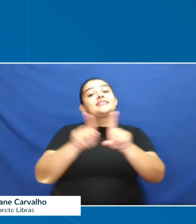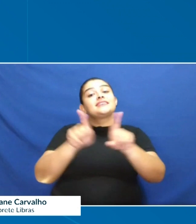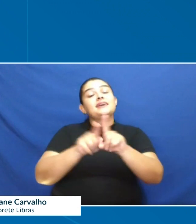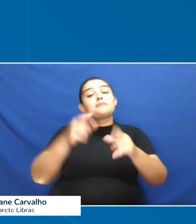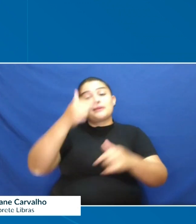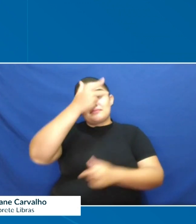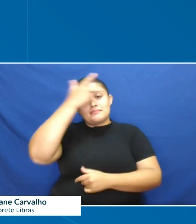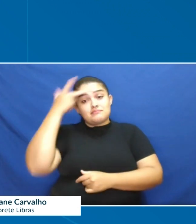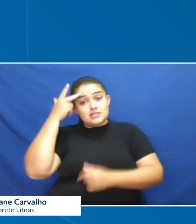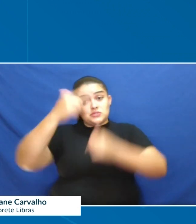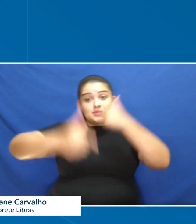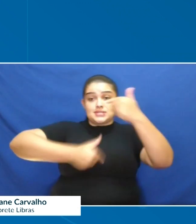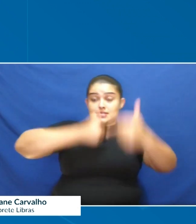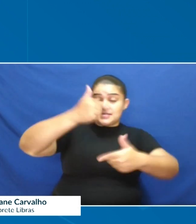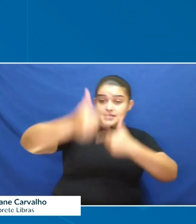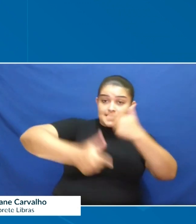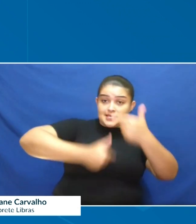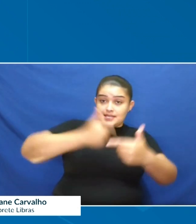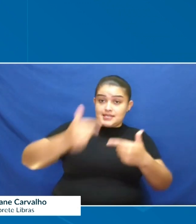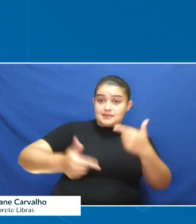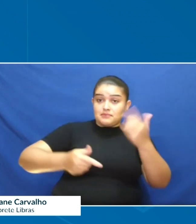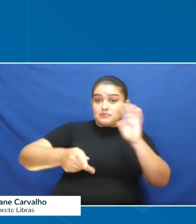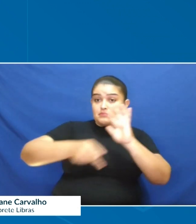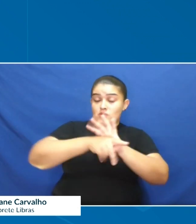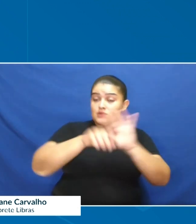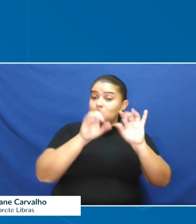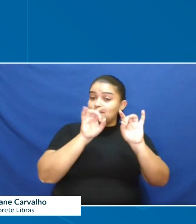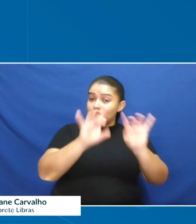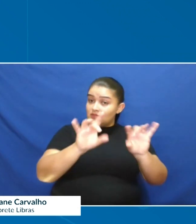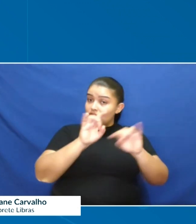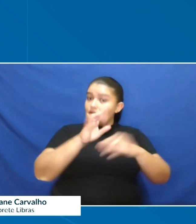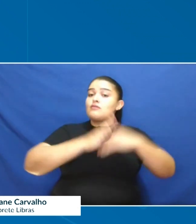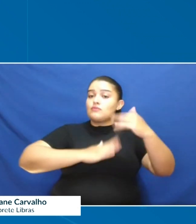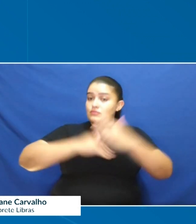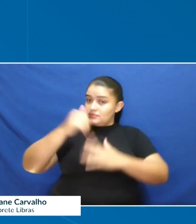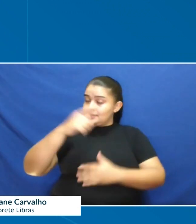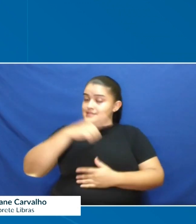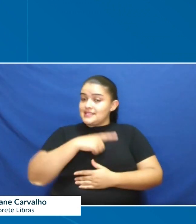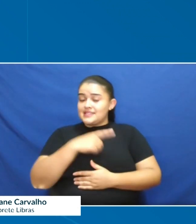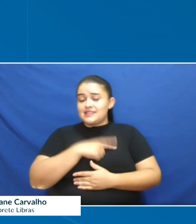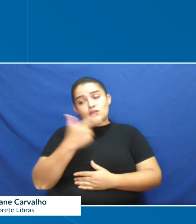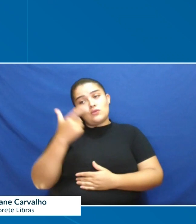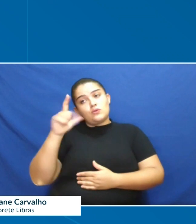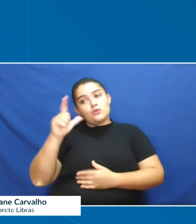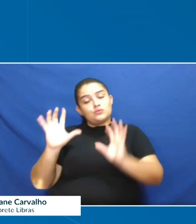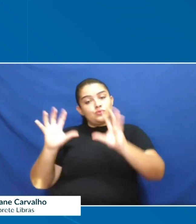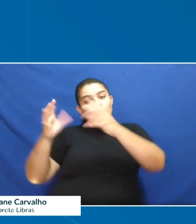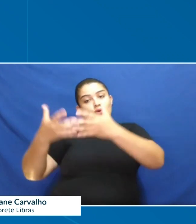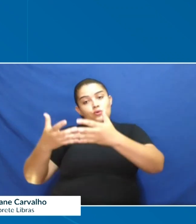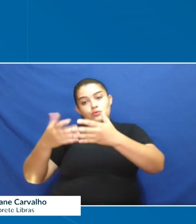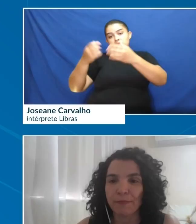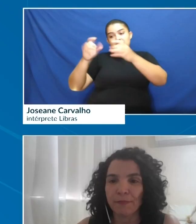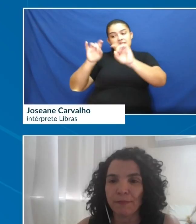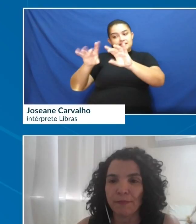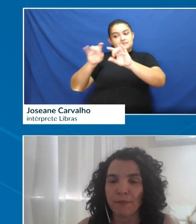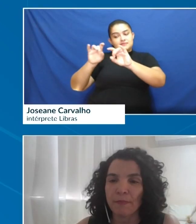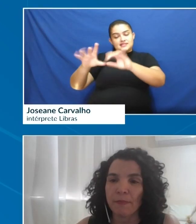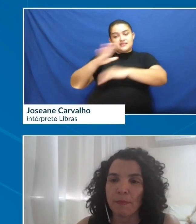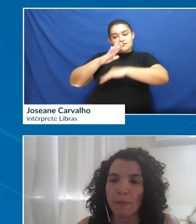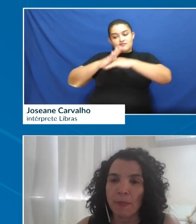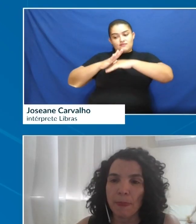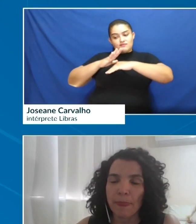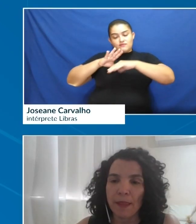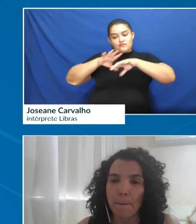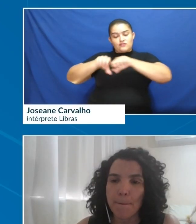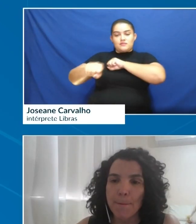que parte dessa mão de obra é mão de obra especializada e parte não tão especializada. Perfeito. Sempre que a gente fala de indústria,